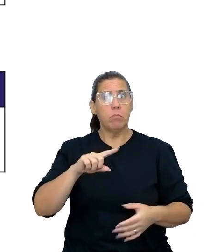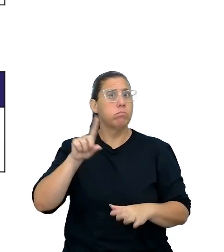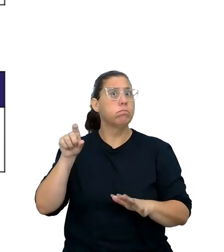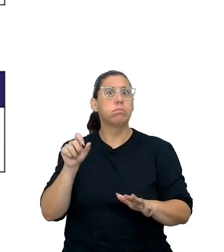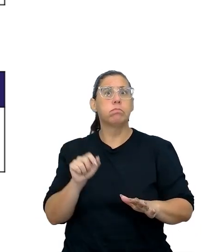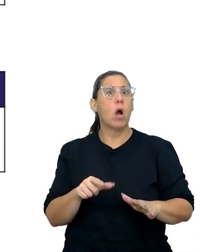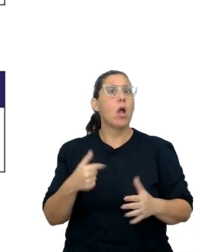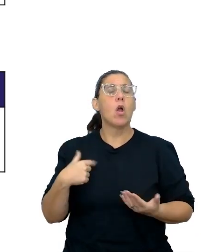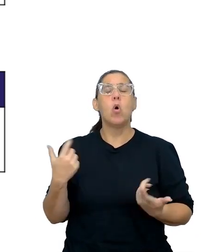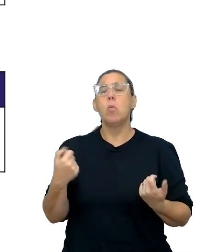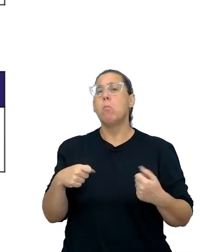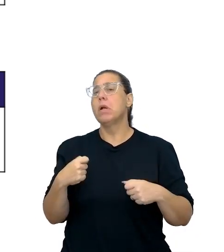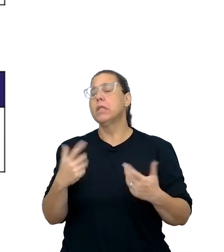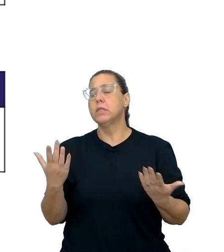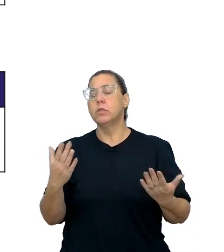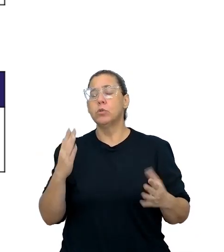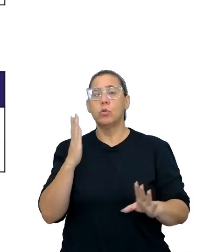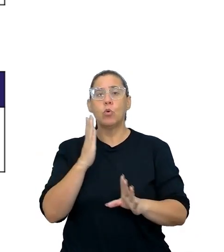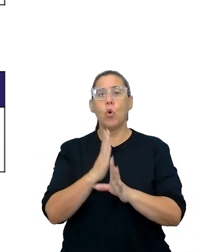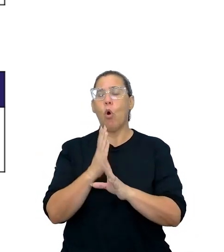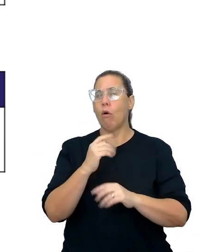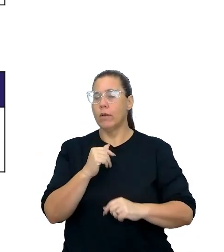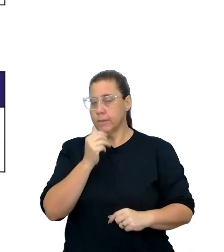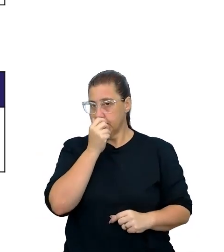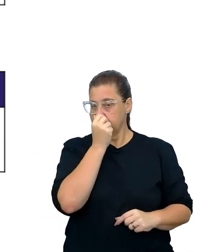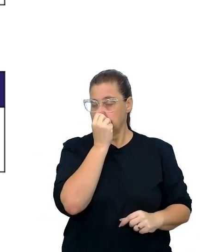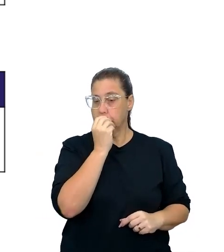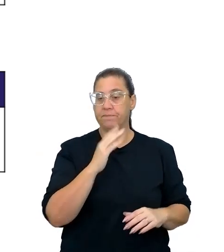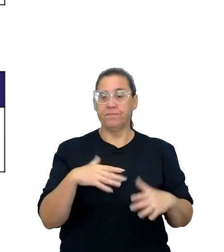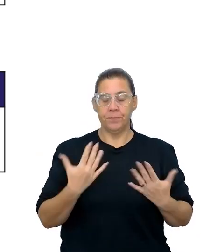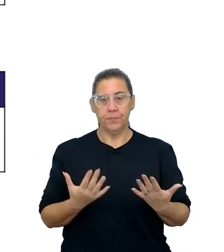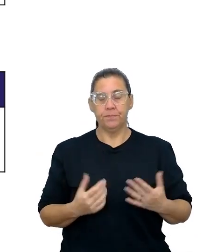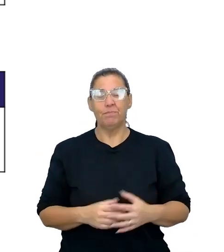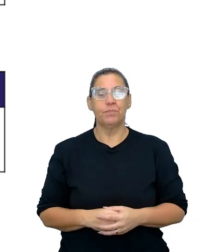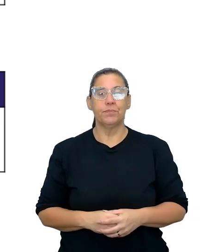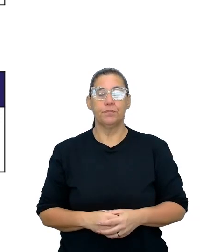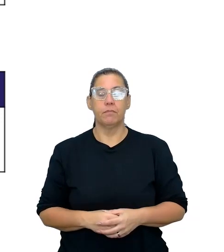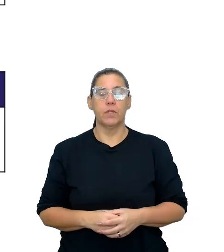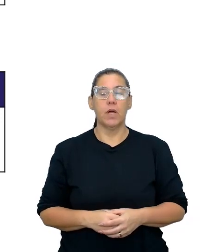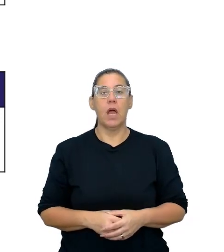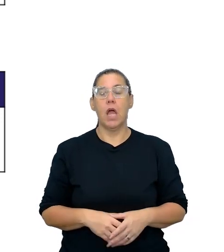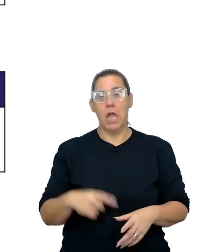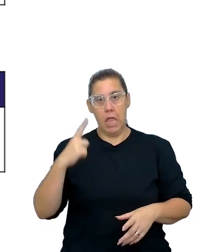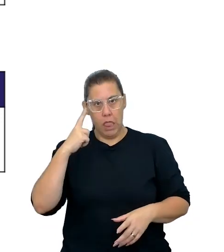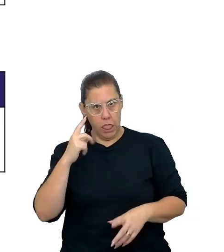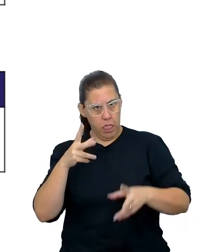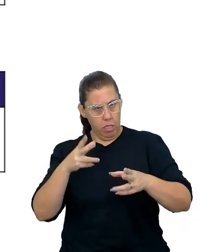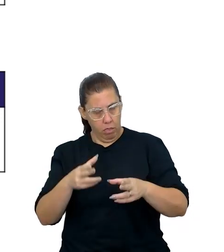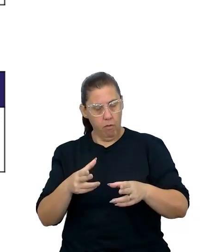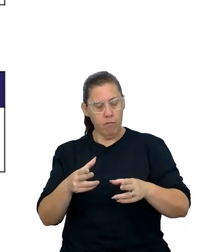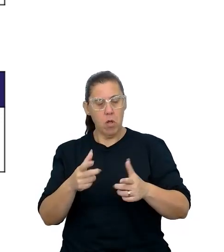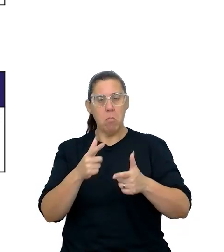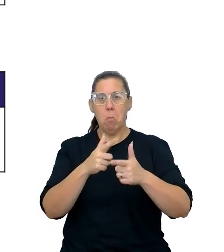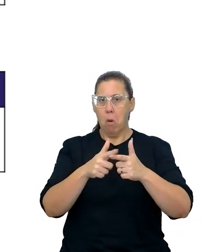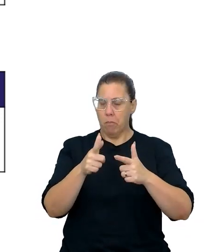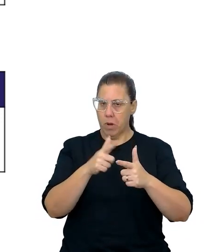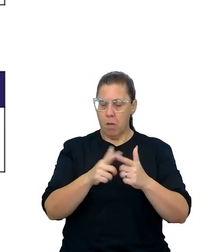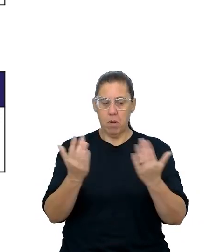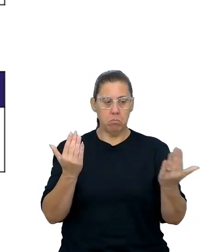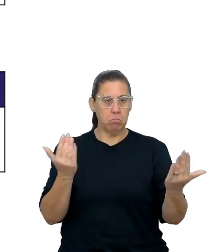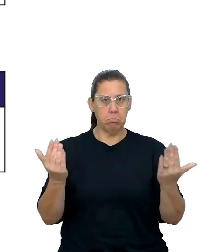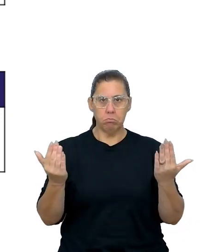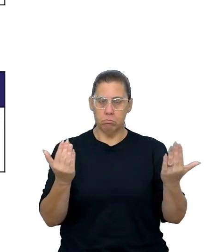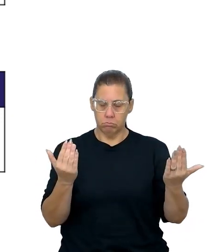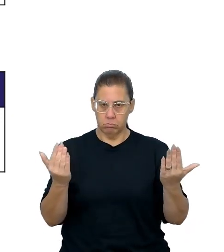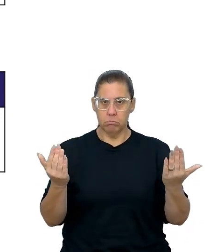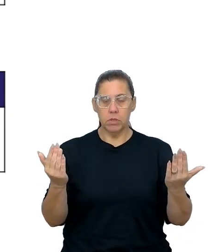incógnita aqui, o que eu preciso saber. Então, a ideia é a mesma, ou seja, os problemas de